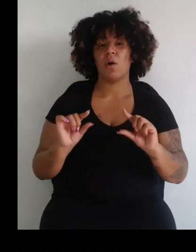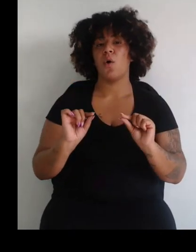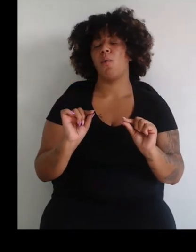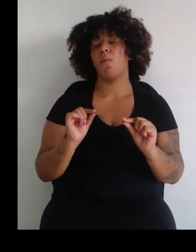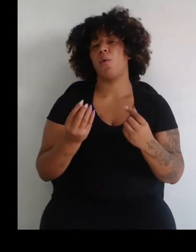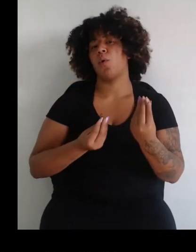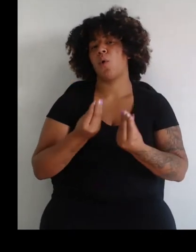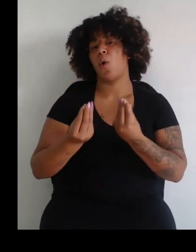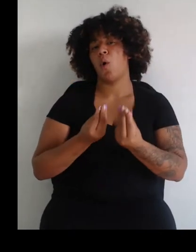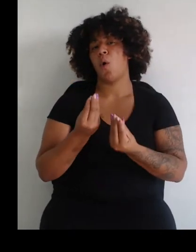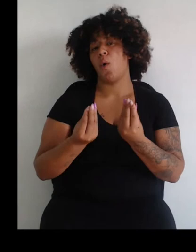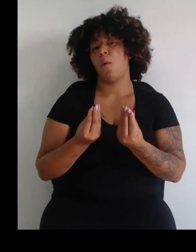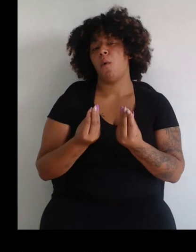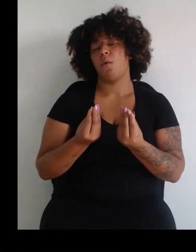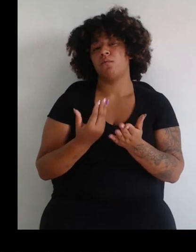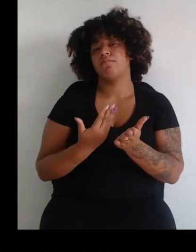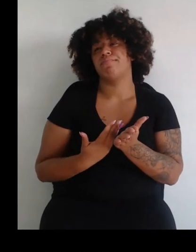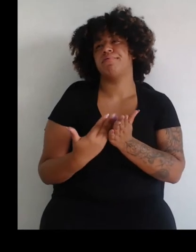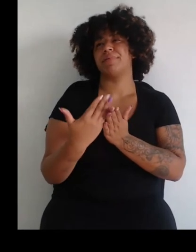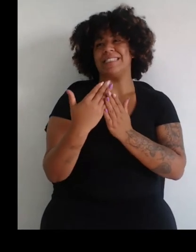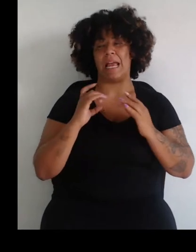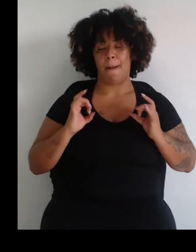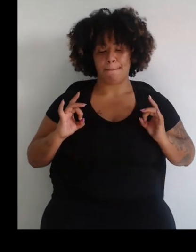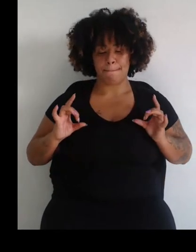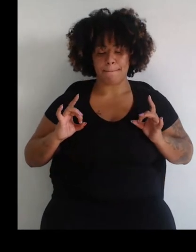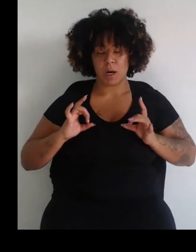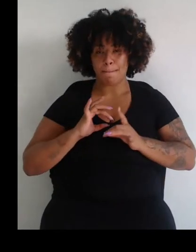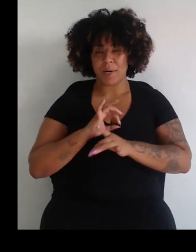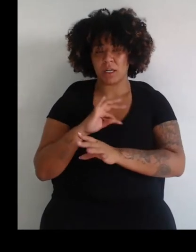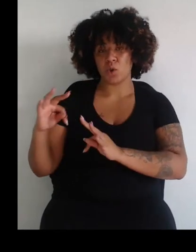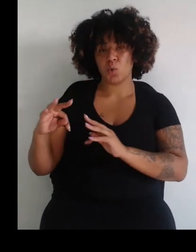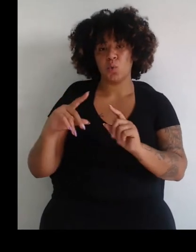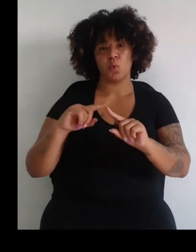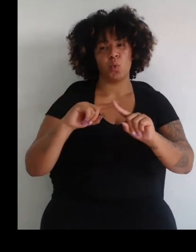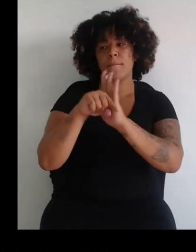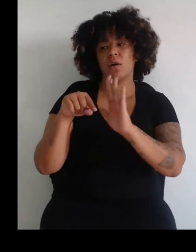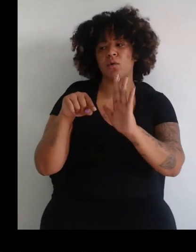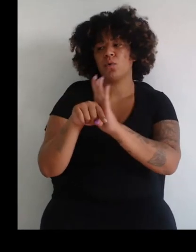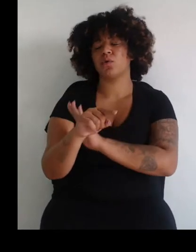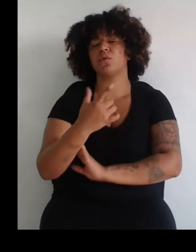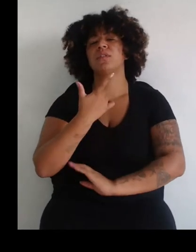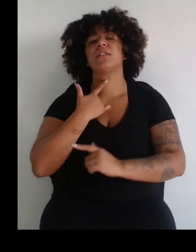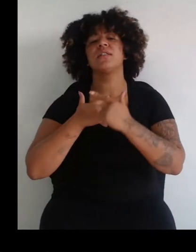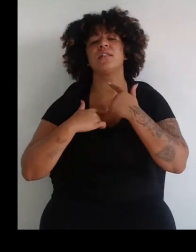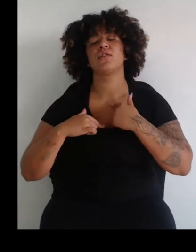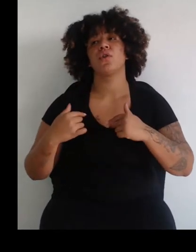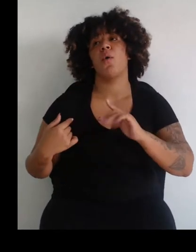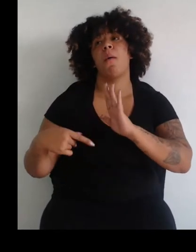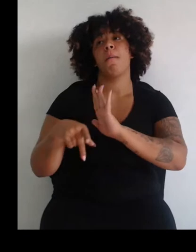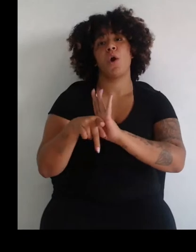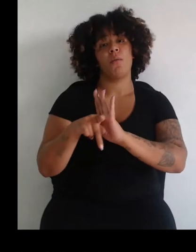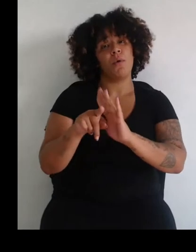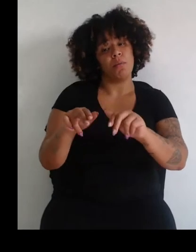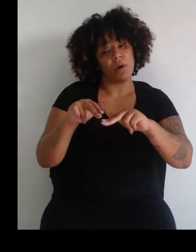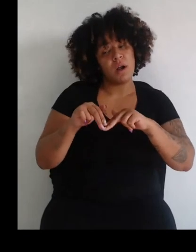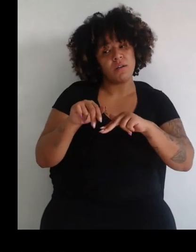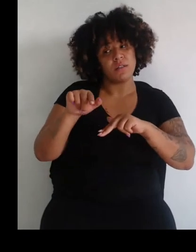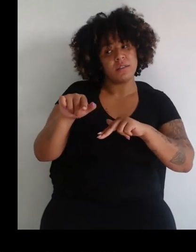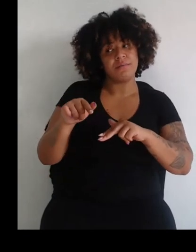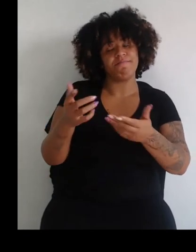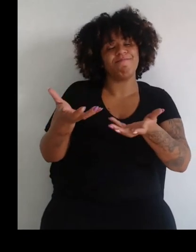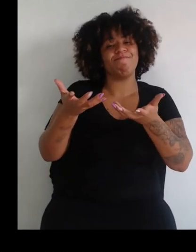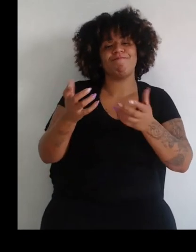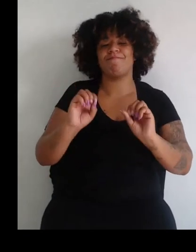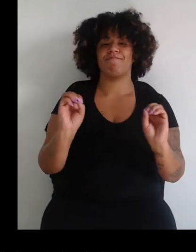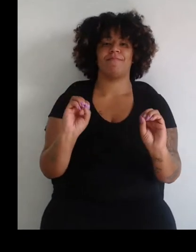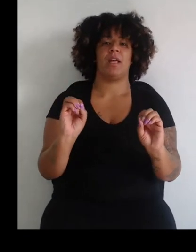início tardio em tudo Silvestre não pergunta se a obsessão de bacon pelo Papa Inocêncio décimo de Velasquez pode